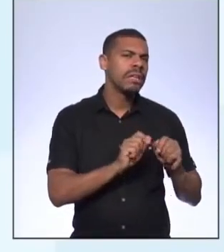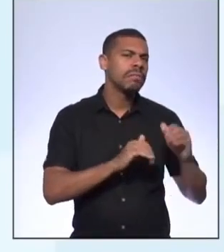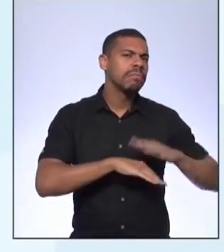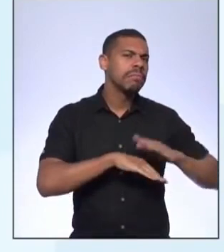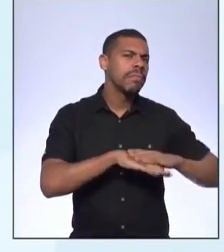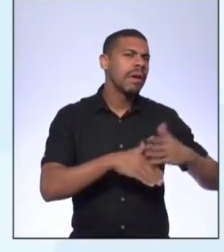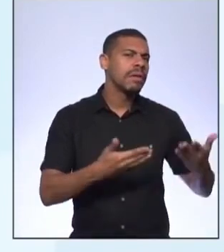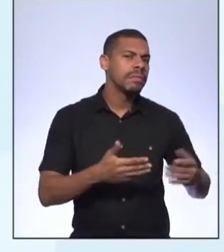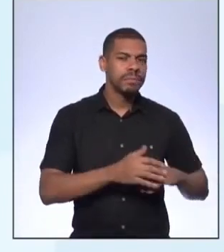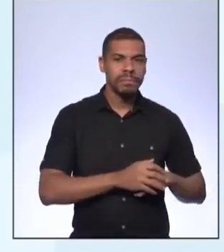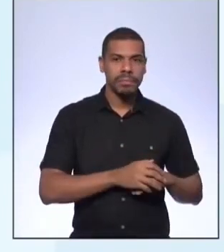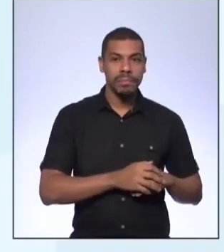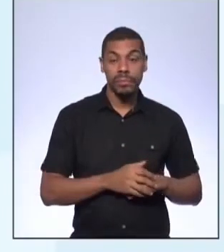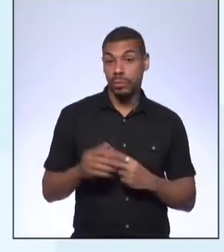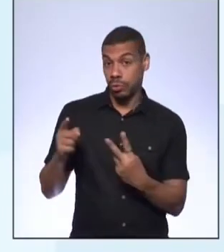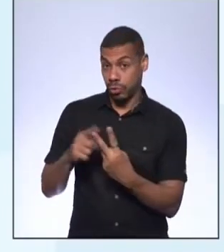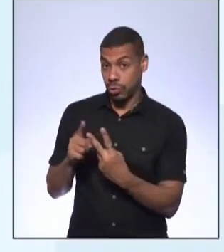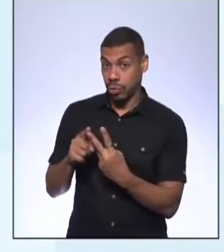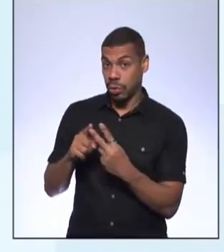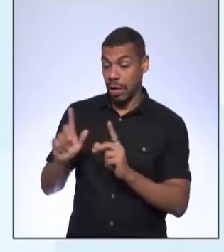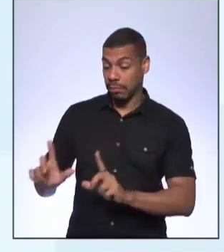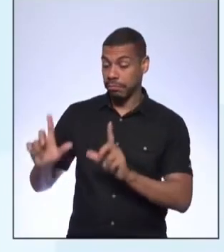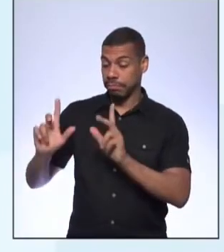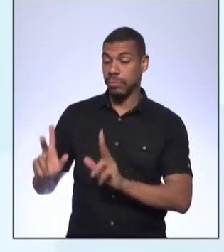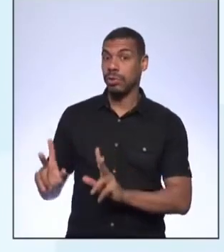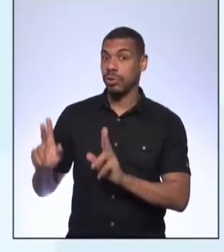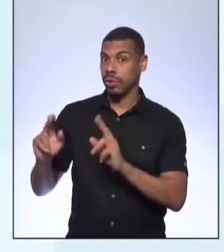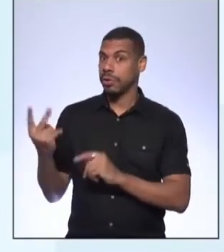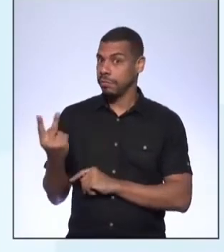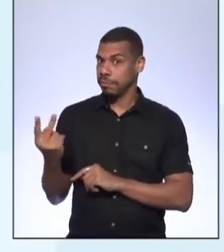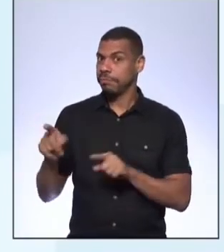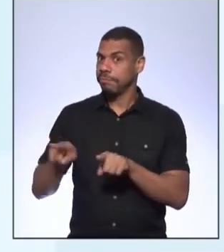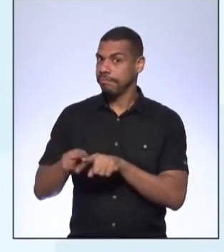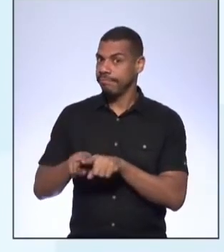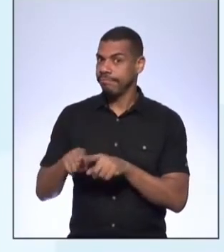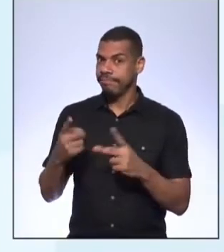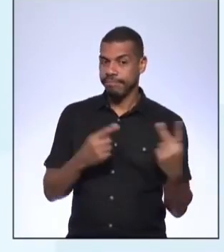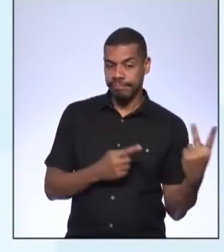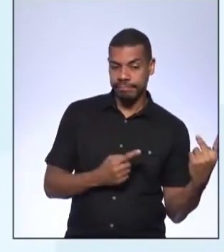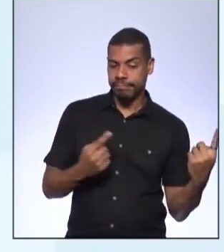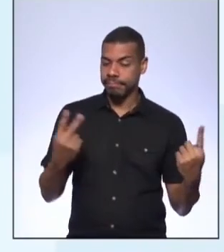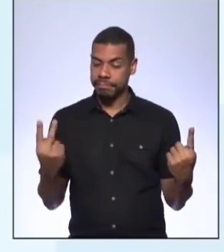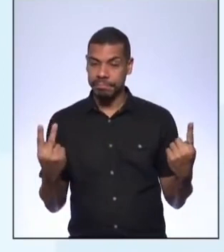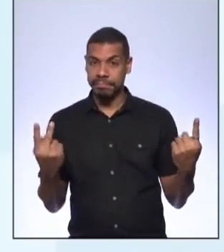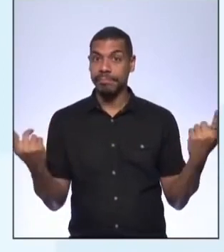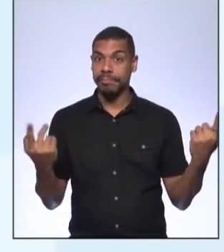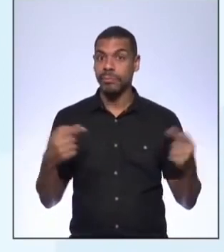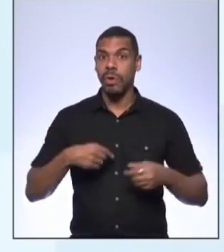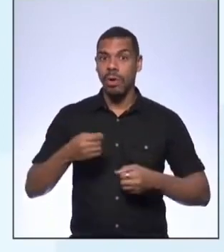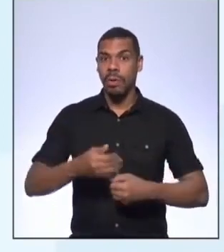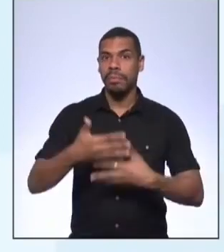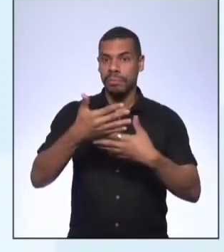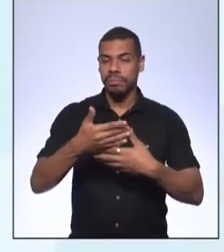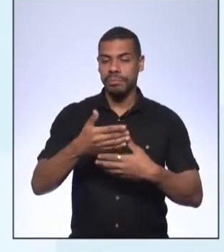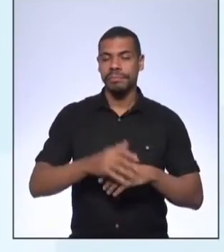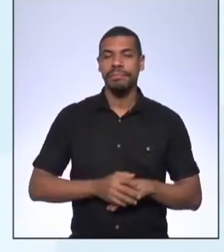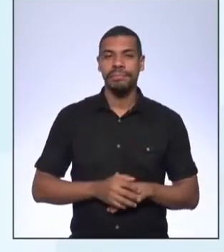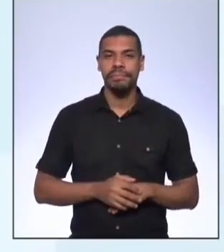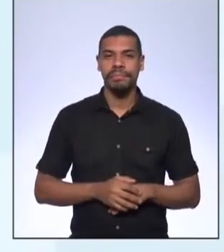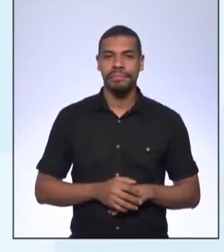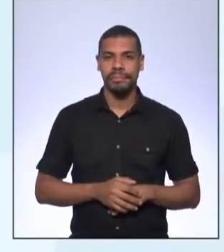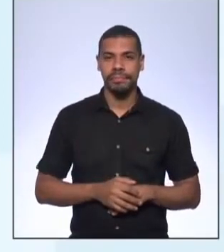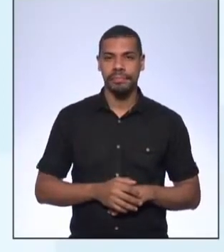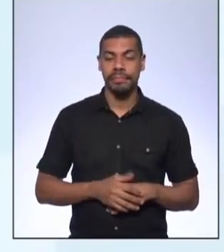fazendo ali, tanto no recorte 1 quanto no recorte 2. Então, são duas respostas que vocês vão ter que pontuar aqui para a gente no